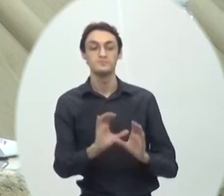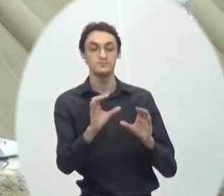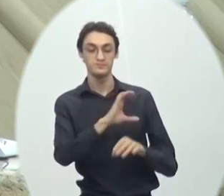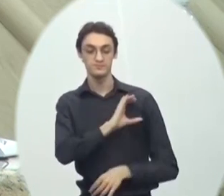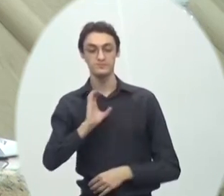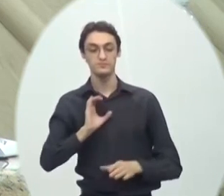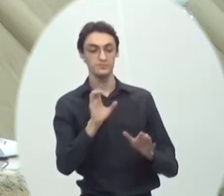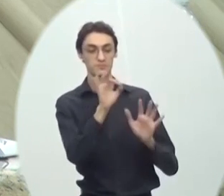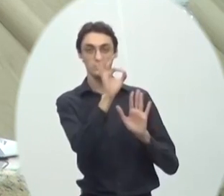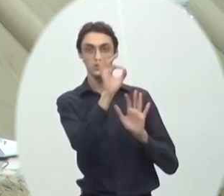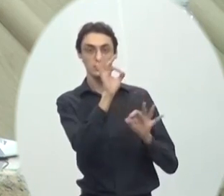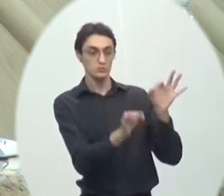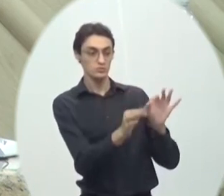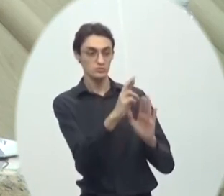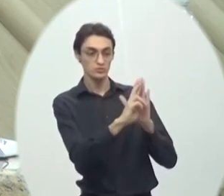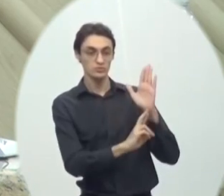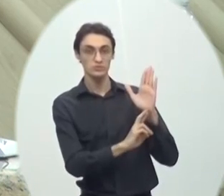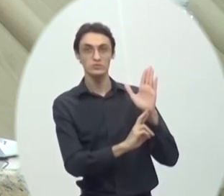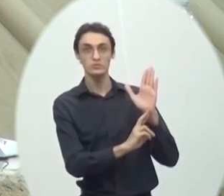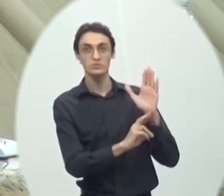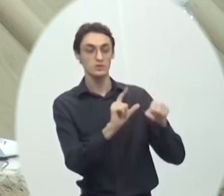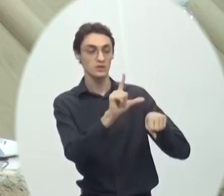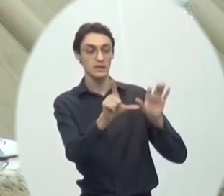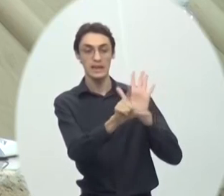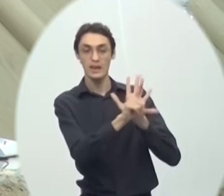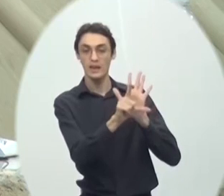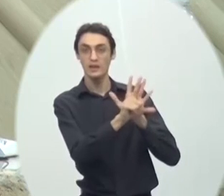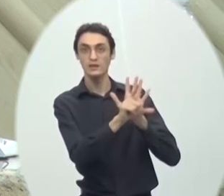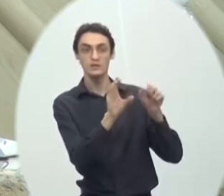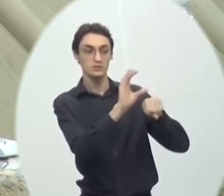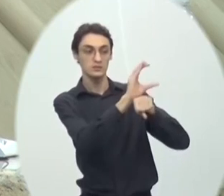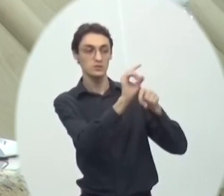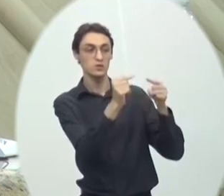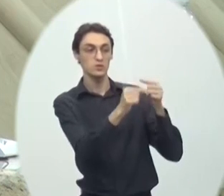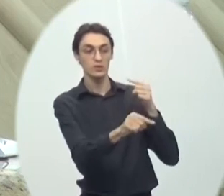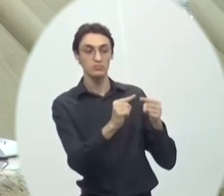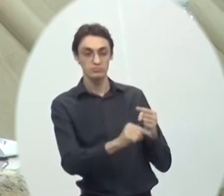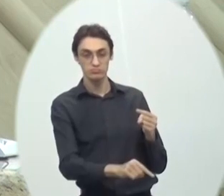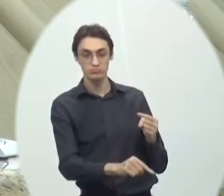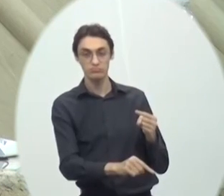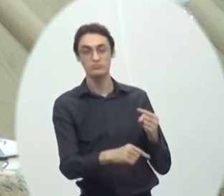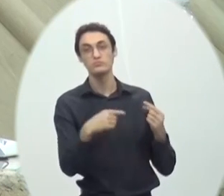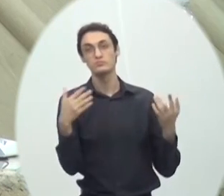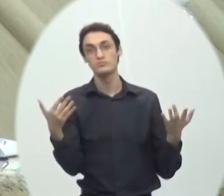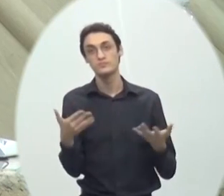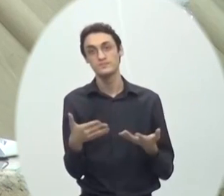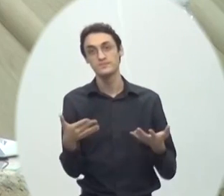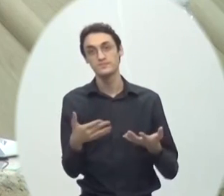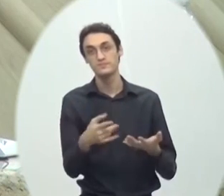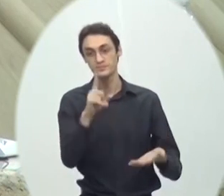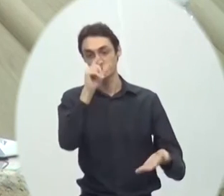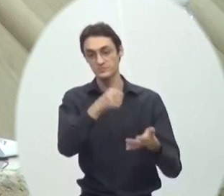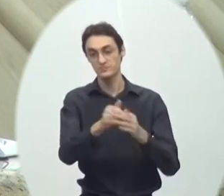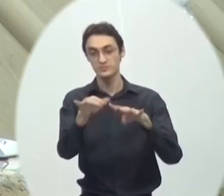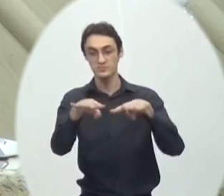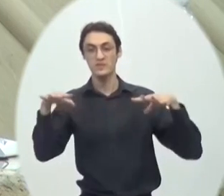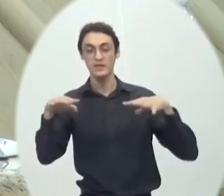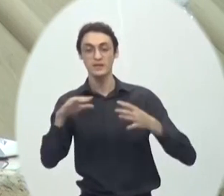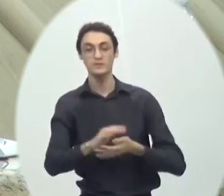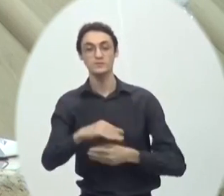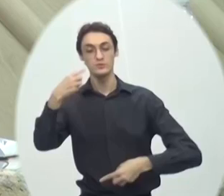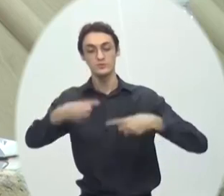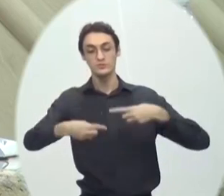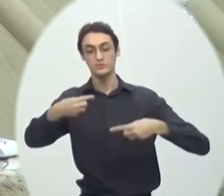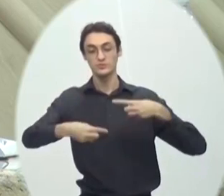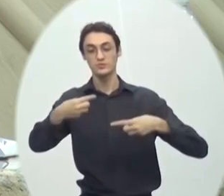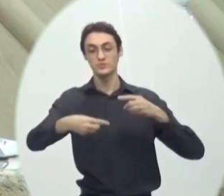de Justiça e Redação opinou pela ilegalidade e inconstitucionalidade, encaminhando a deliberação em plenário. Em